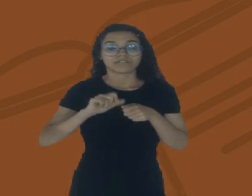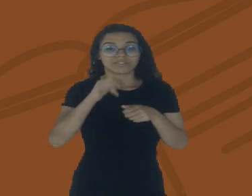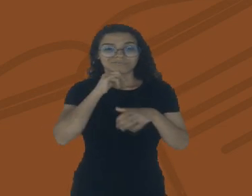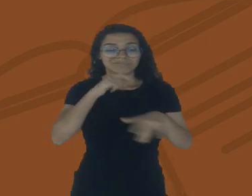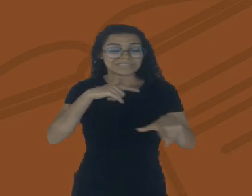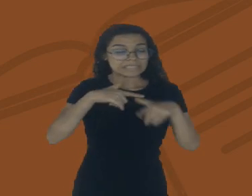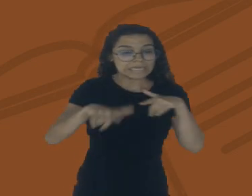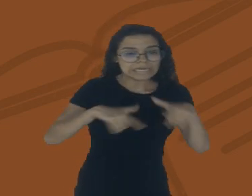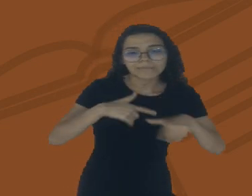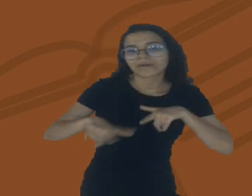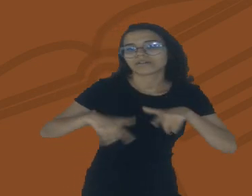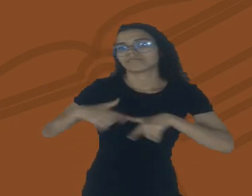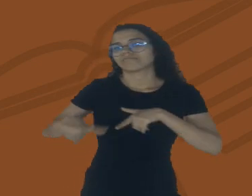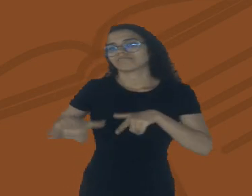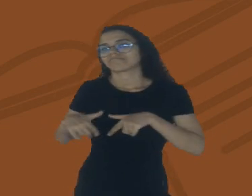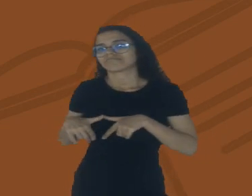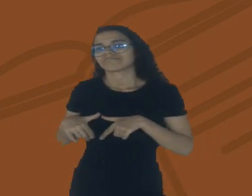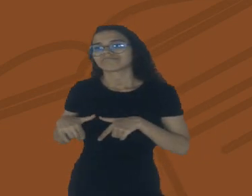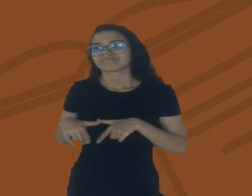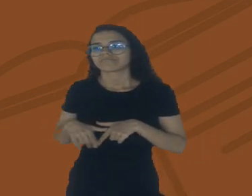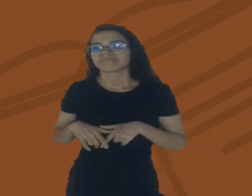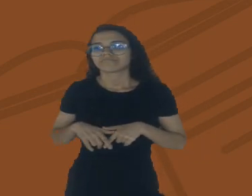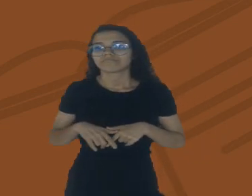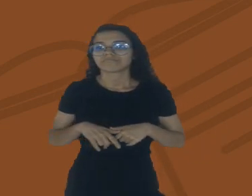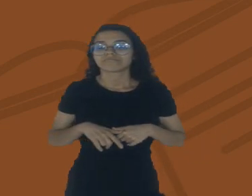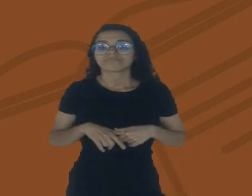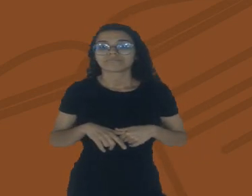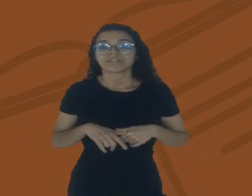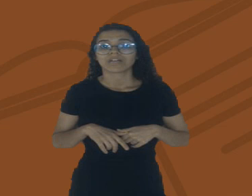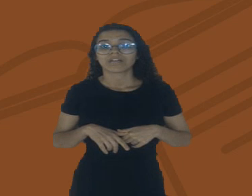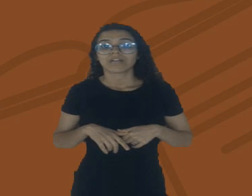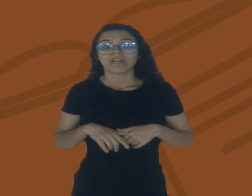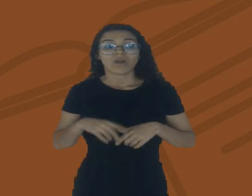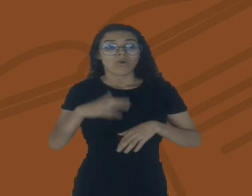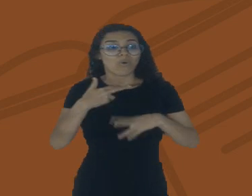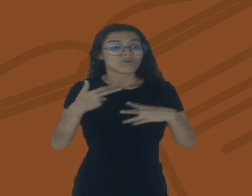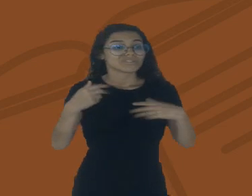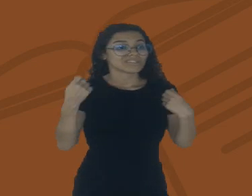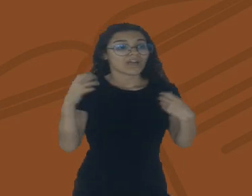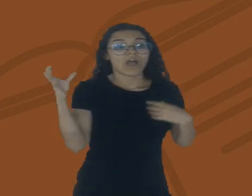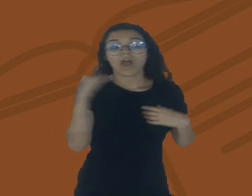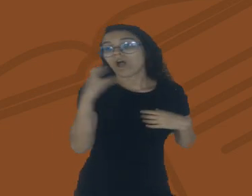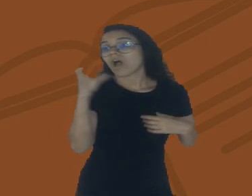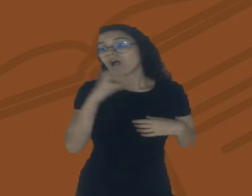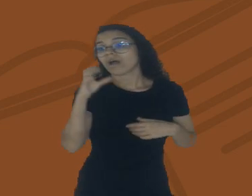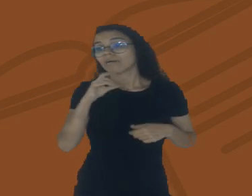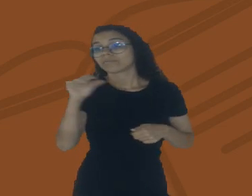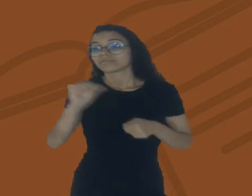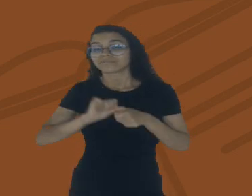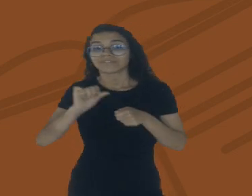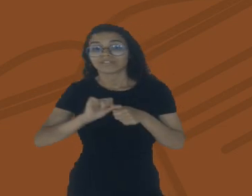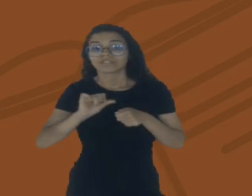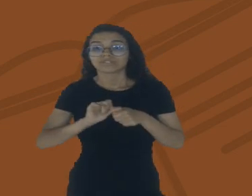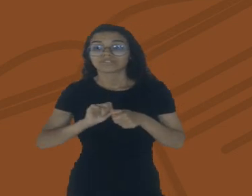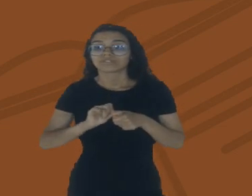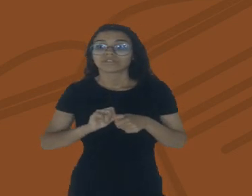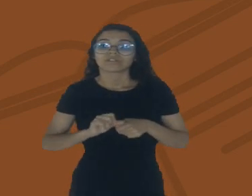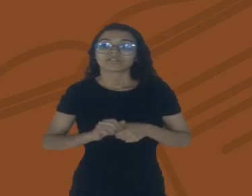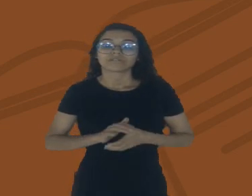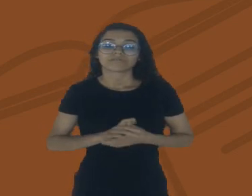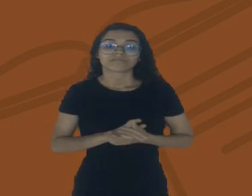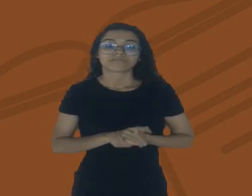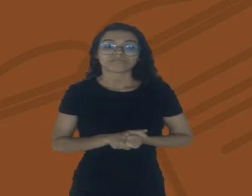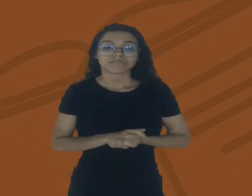trabalho é tão grande, né? O tempo está sendo tão corrido, a gente está envolvendo num momento